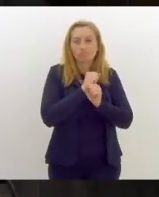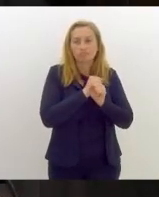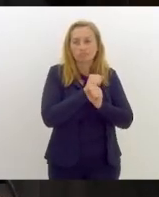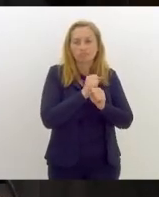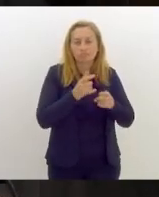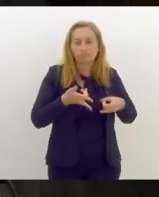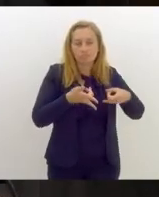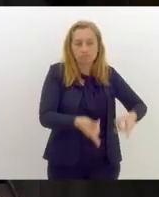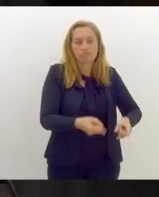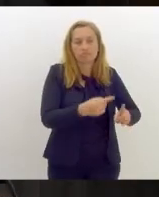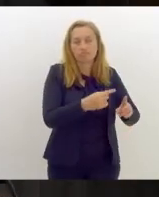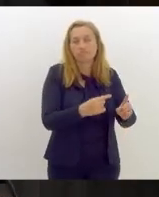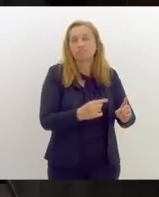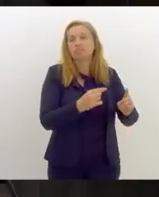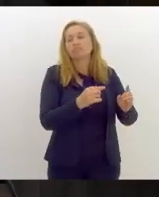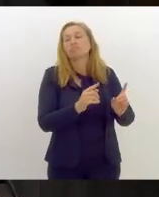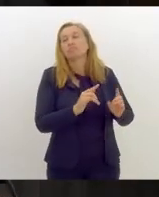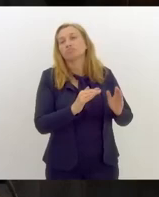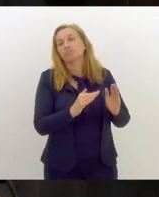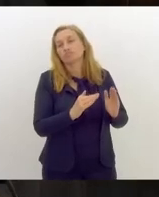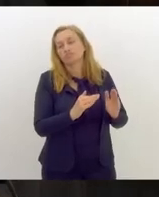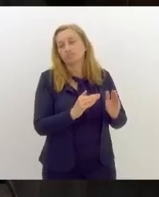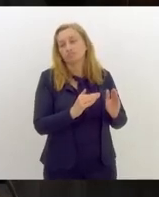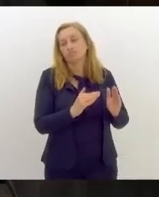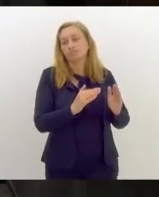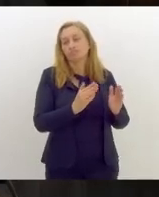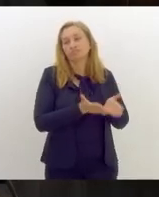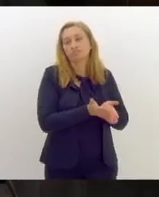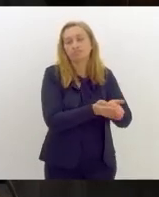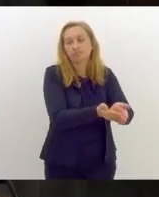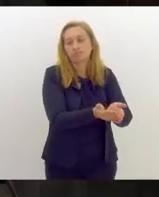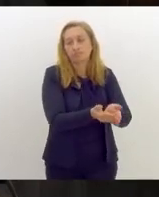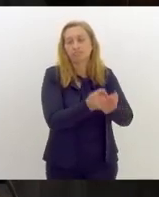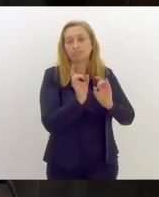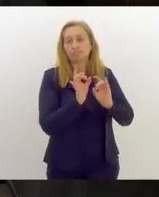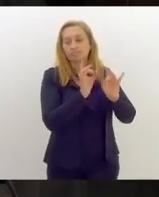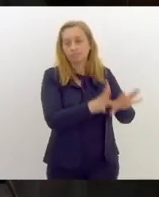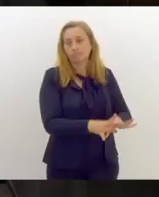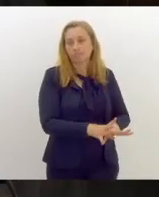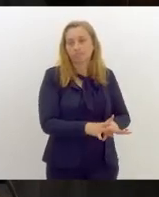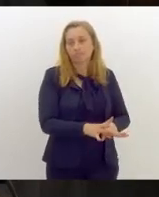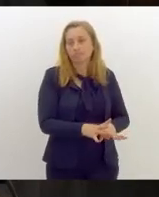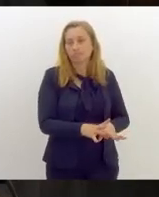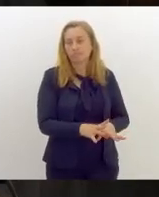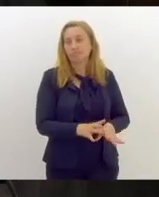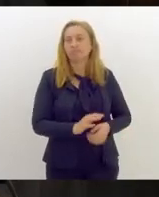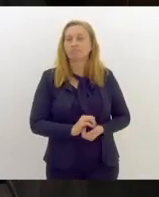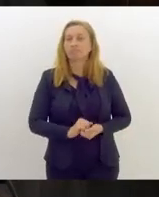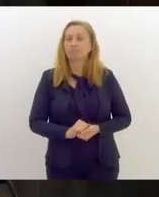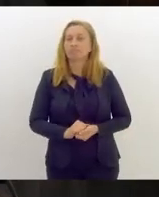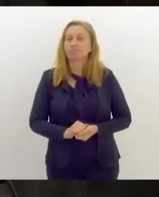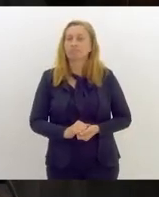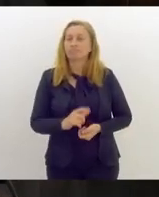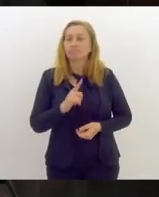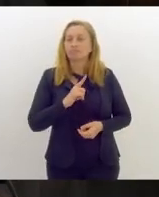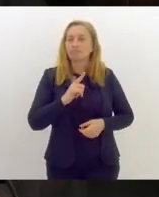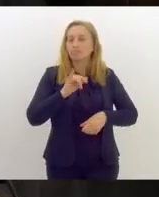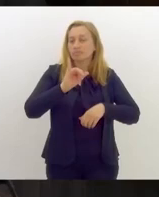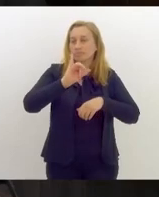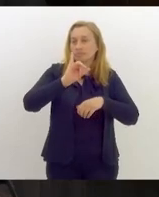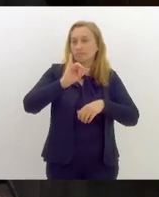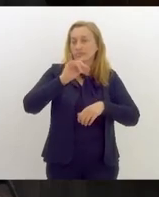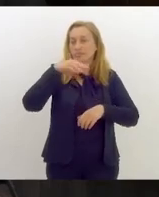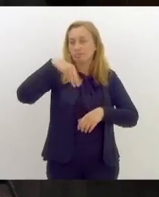verdadeiro cemitério de navios abandonados na beira de Guanabara arrisca ambiental Pois boa parte das embarcações está afundada há 30 anos tem metal pesado